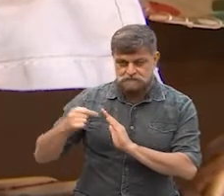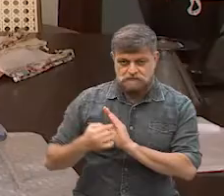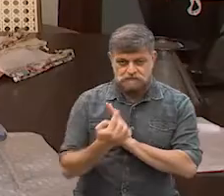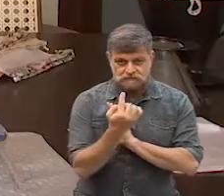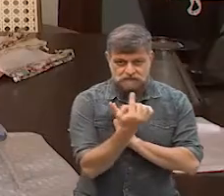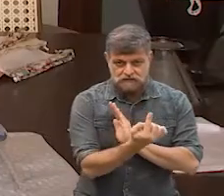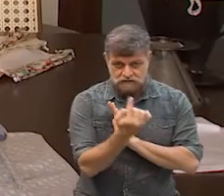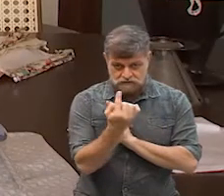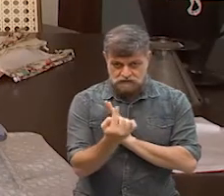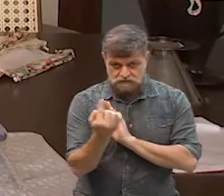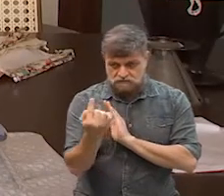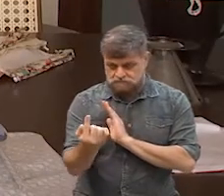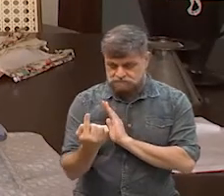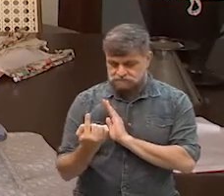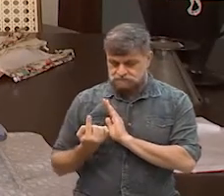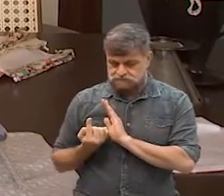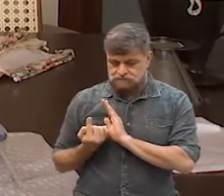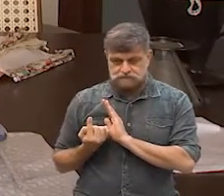todo mundo.